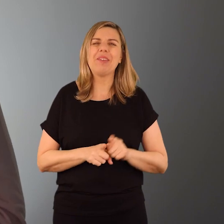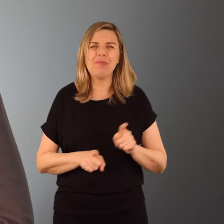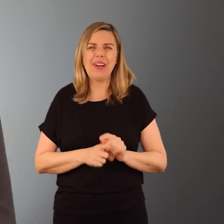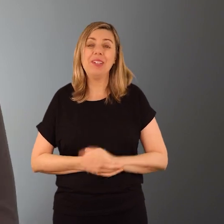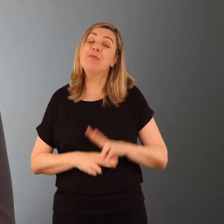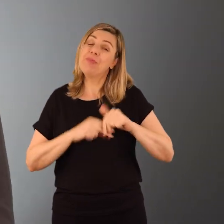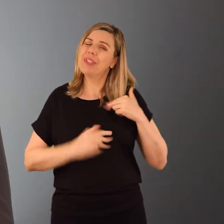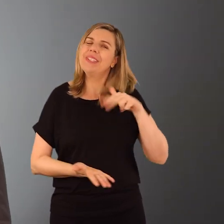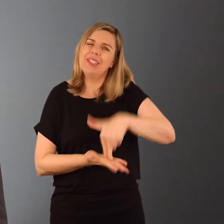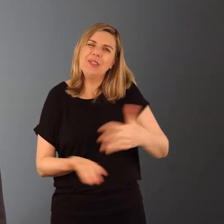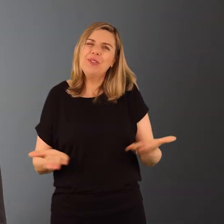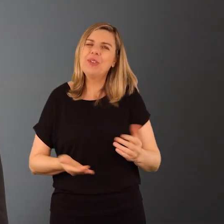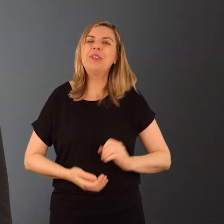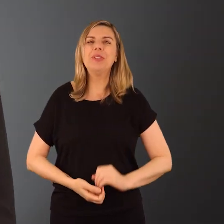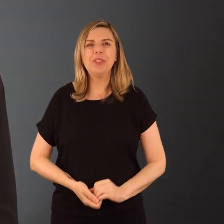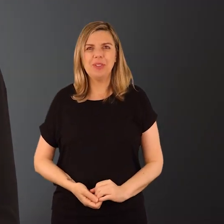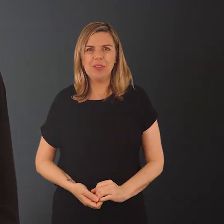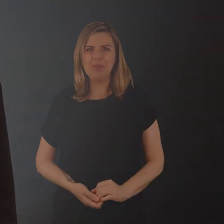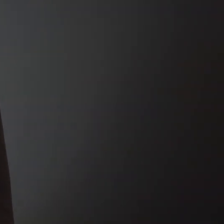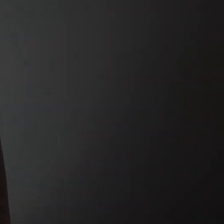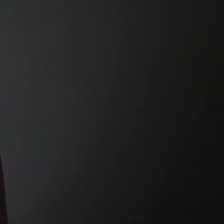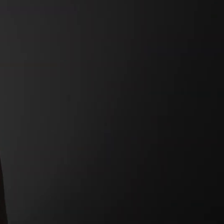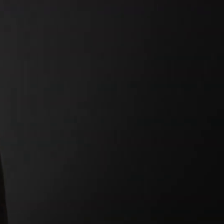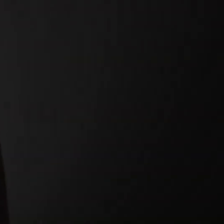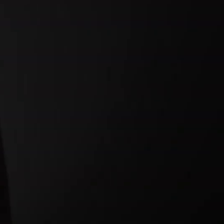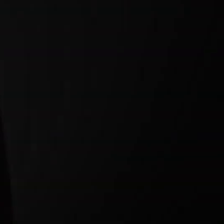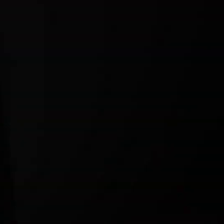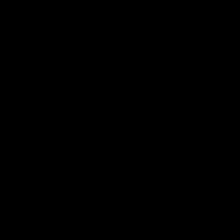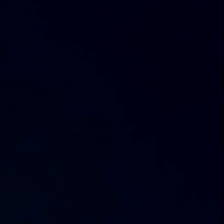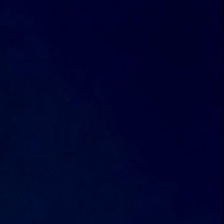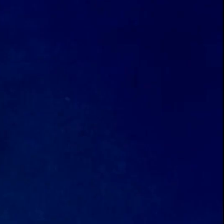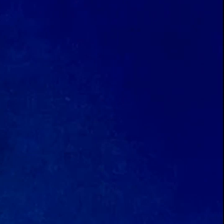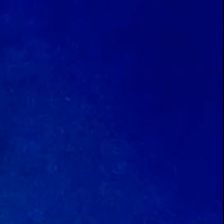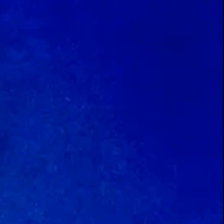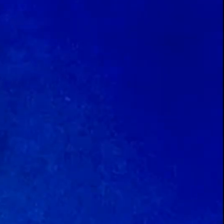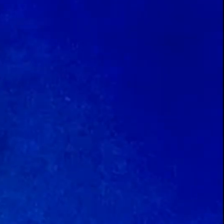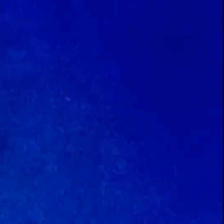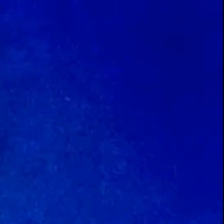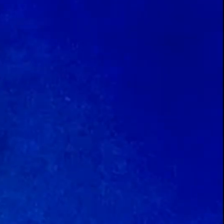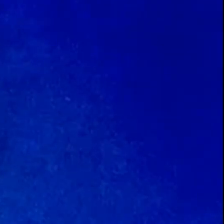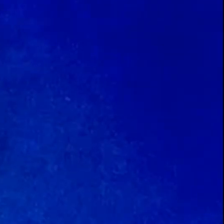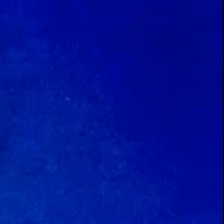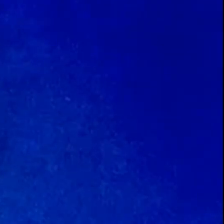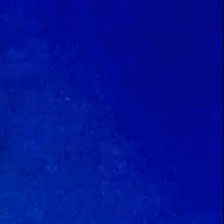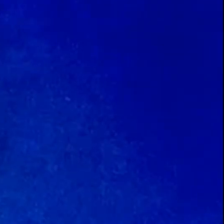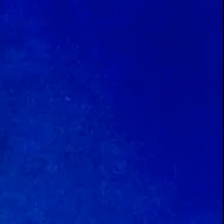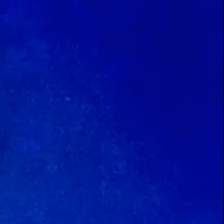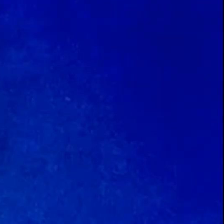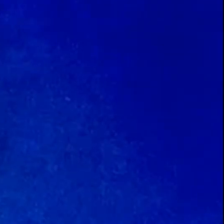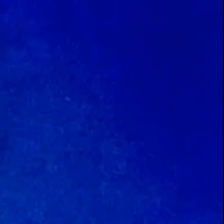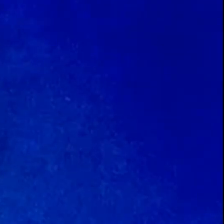E é por isso que eu vim aqui hoje. A tela escurece. Sobre fundo azul, traços brancos desenham uma janela com duas